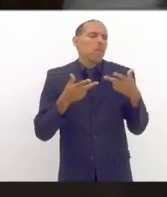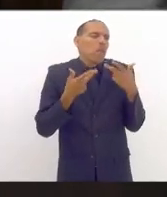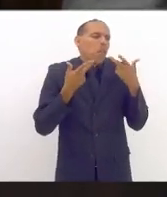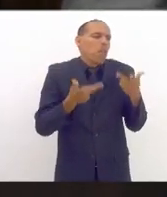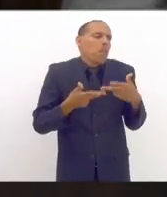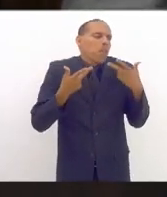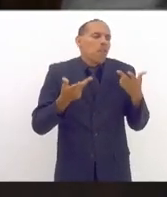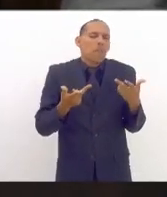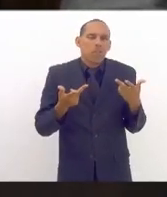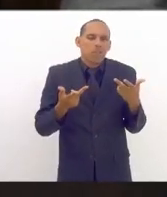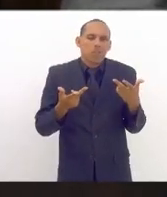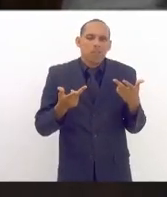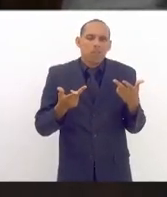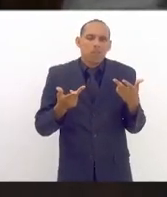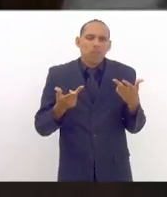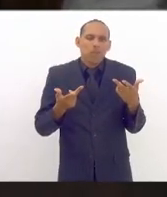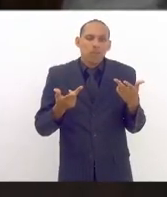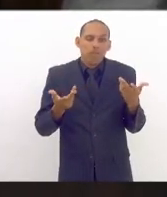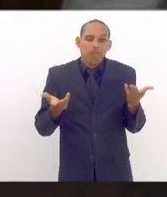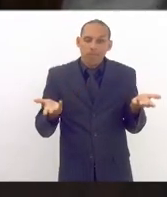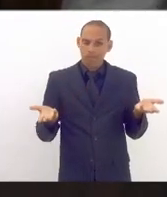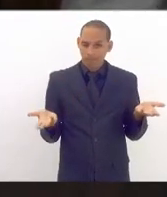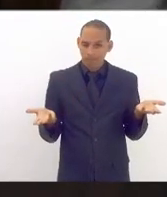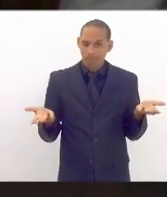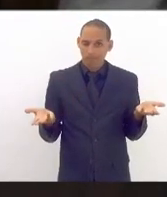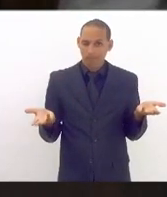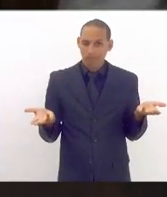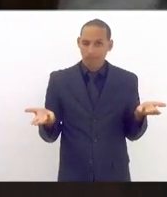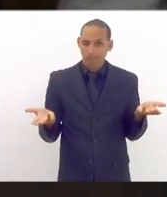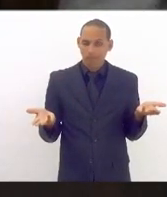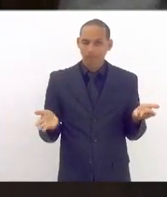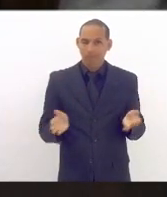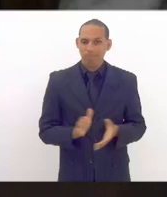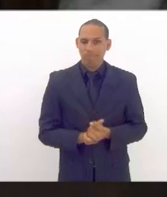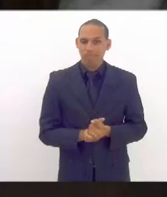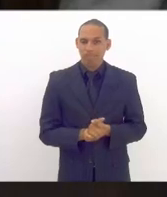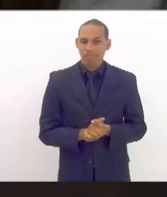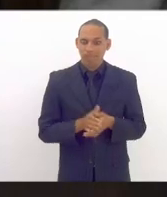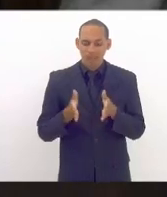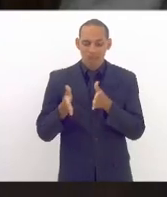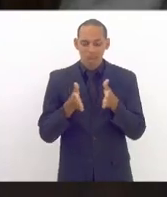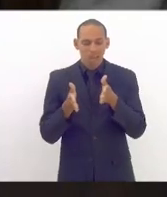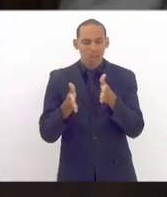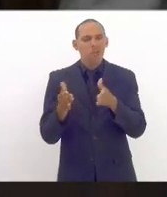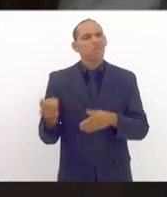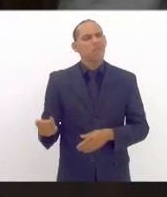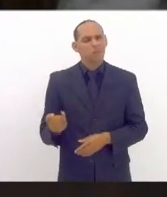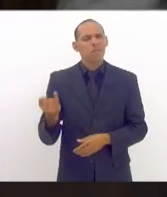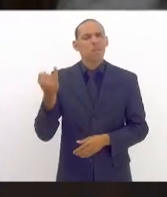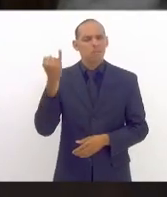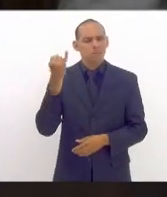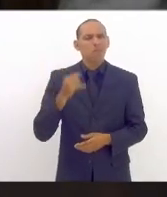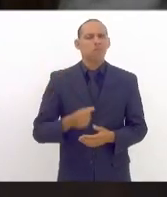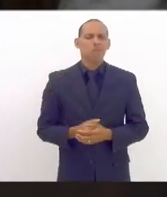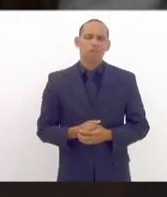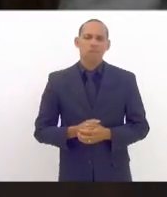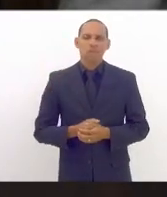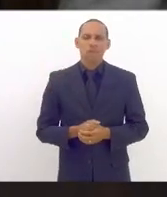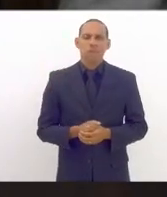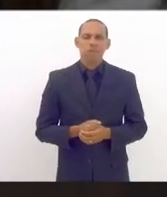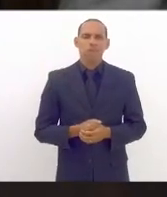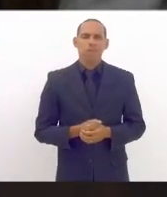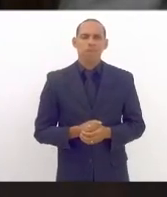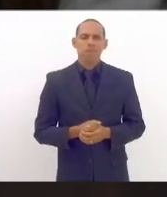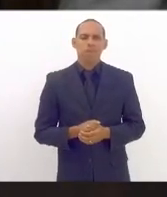bem entender então é aí também um caminho importante é um caminho importante